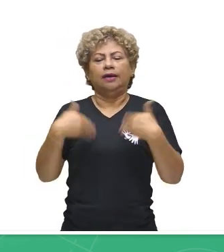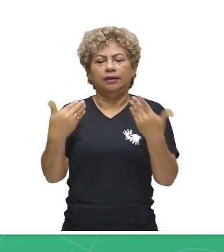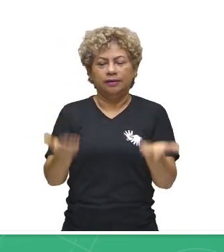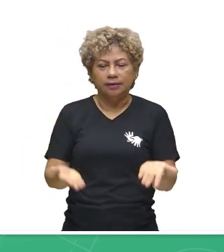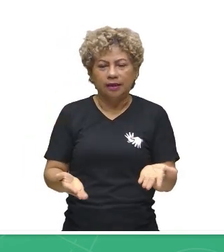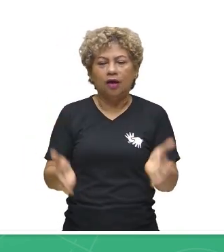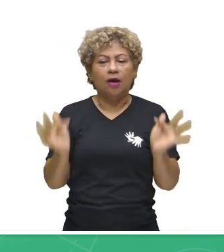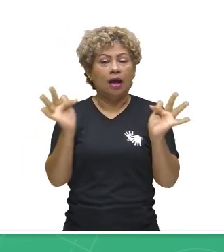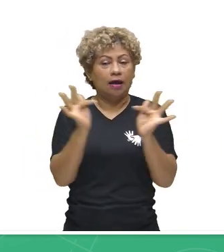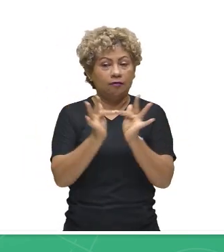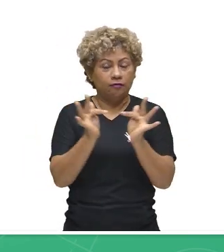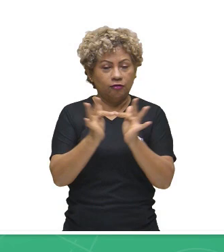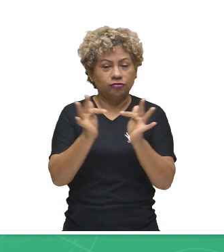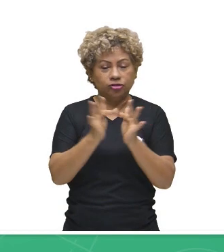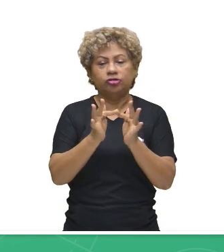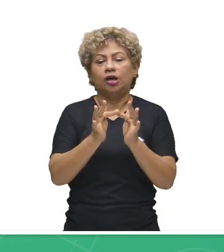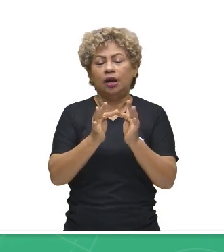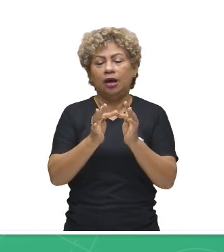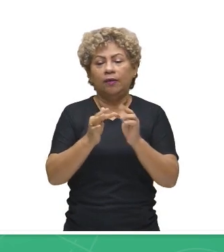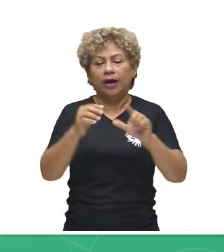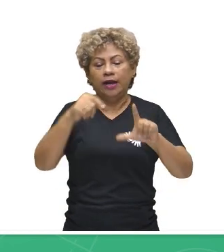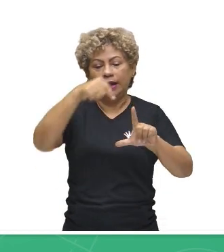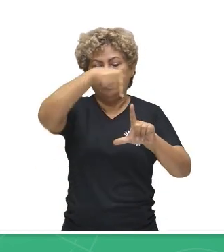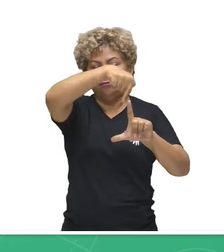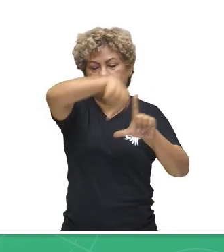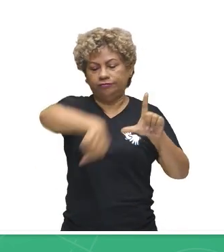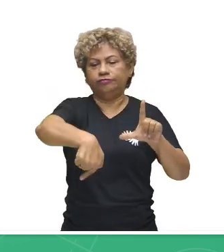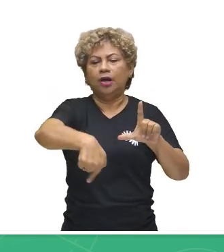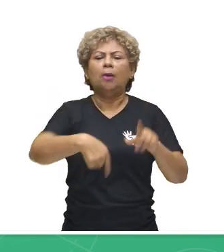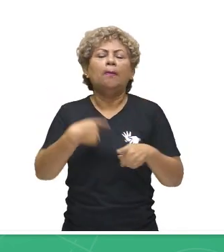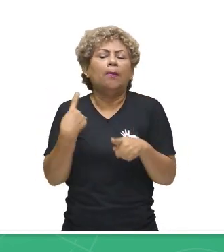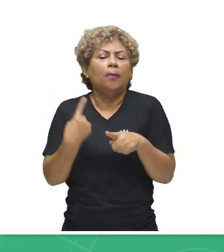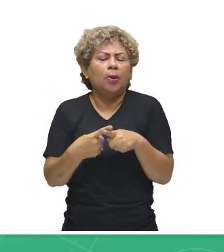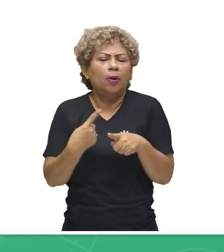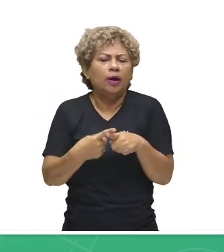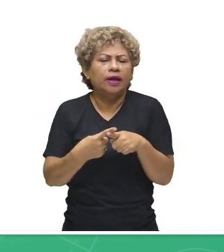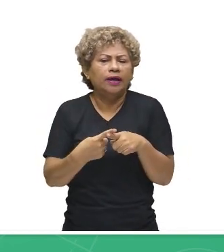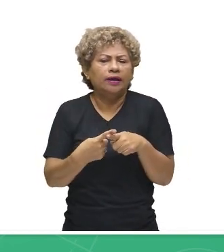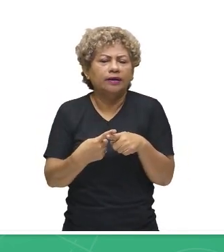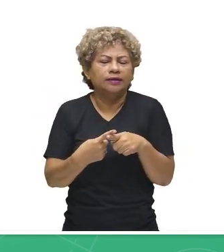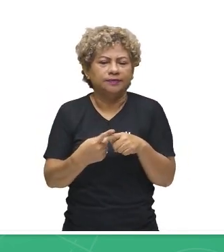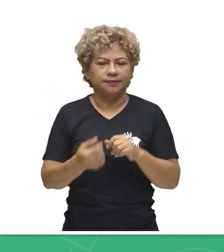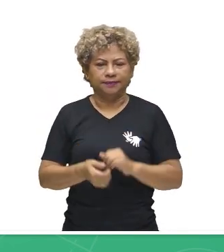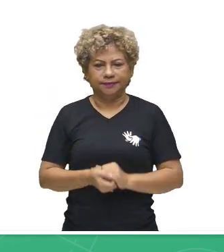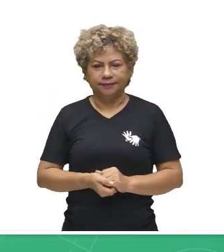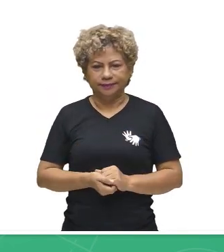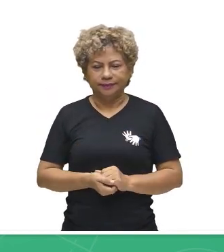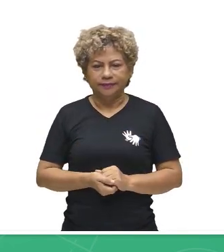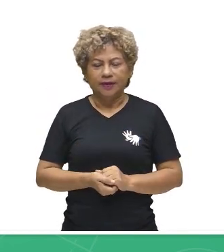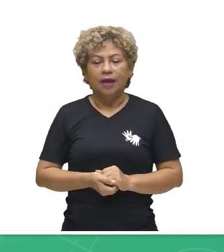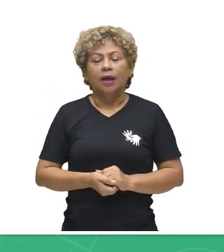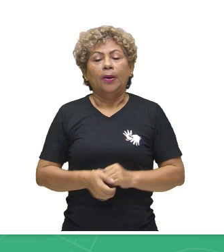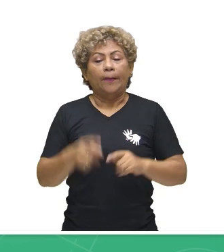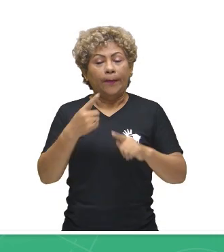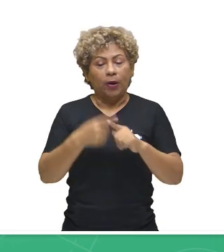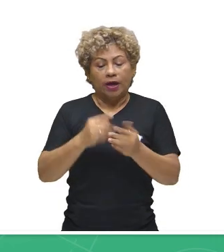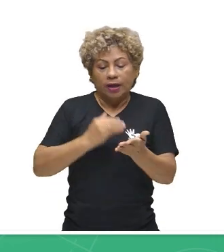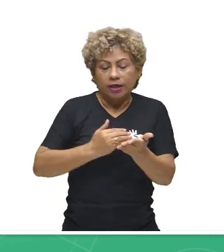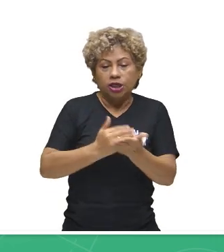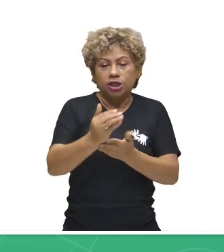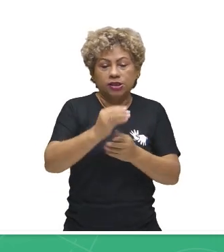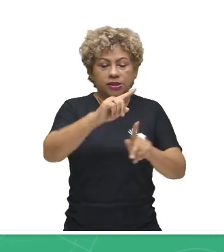é decrescente. Por quê? Ela começa no positivo, o meu